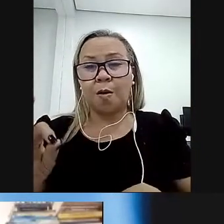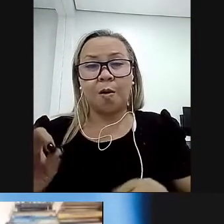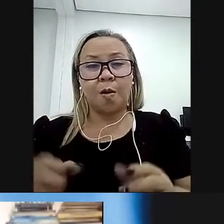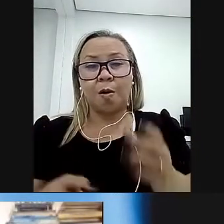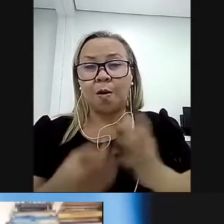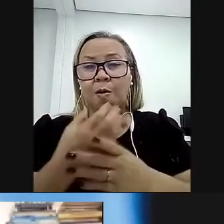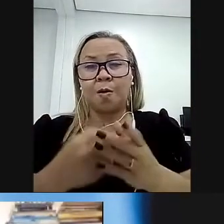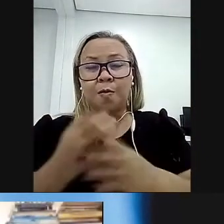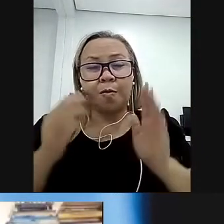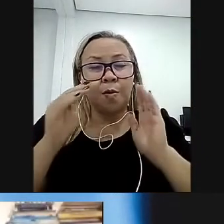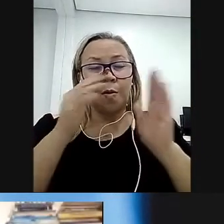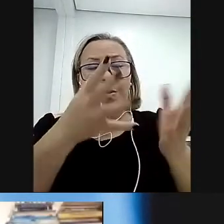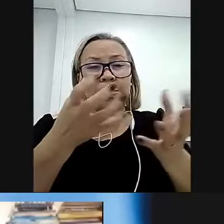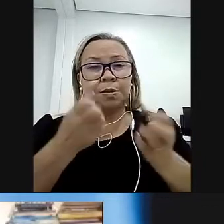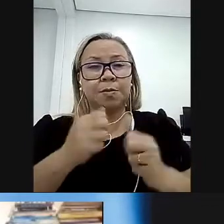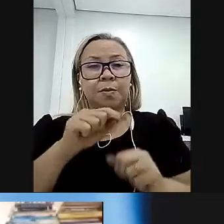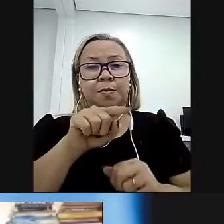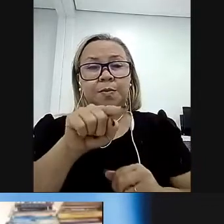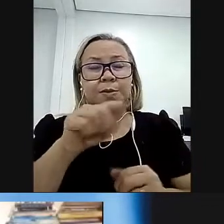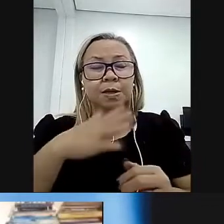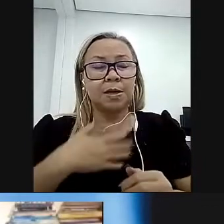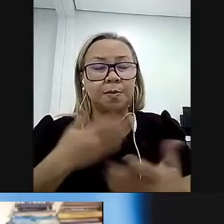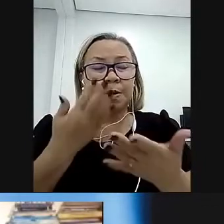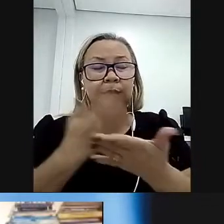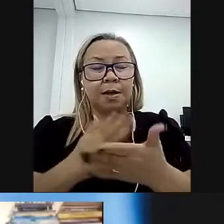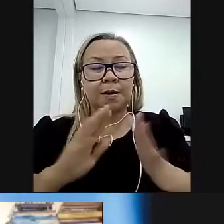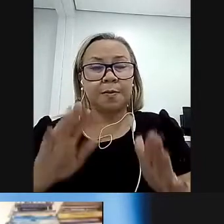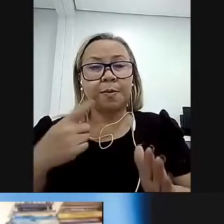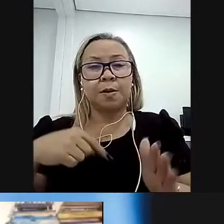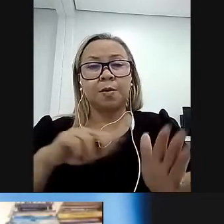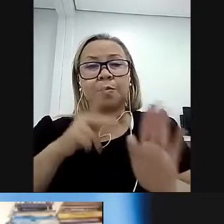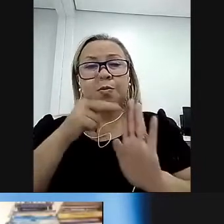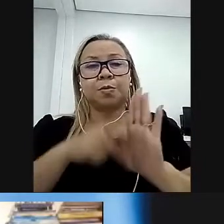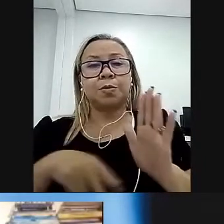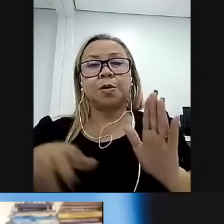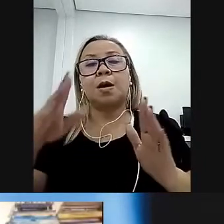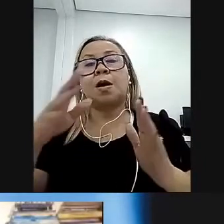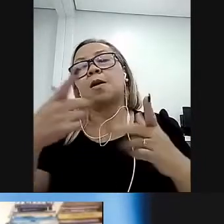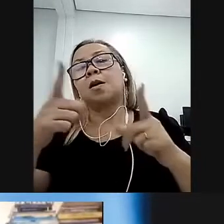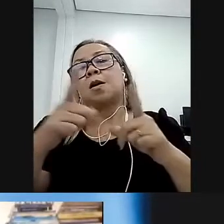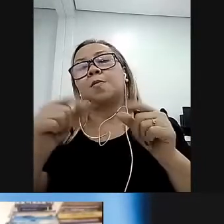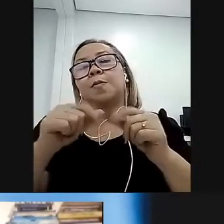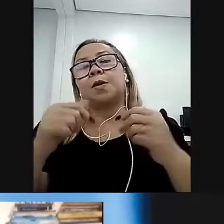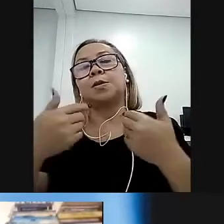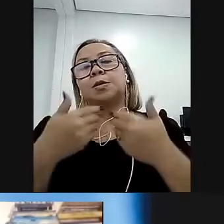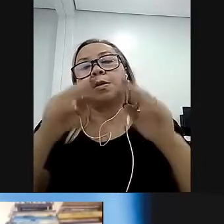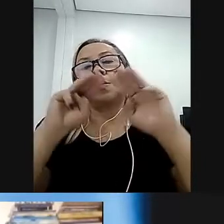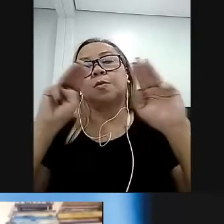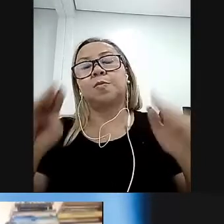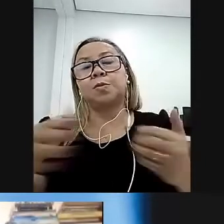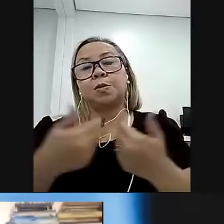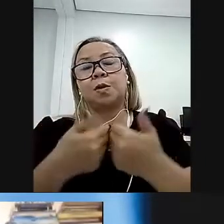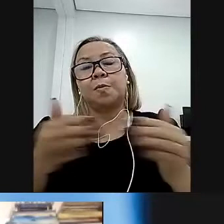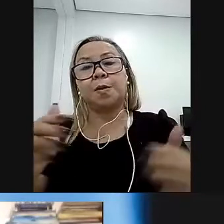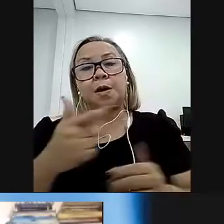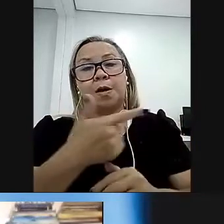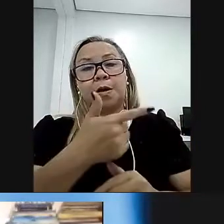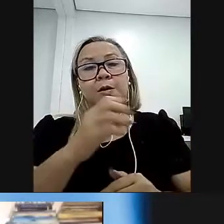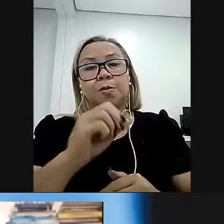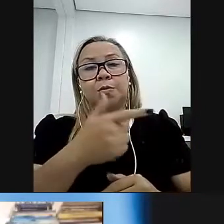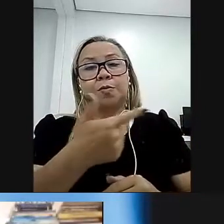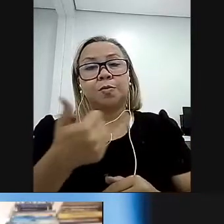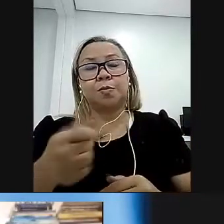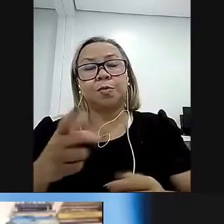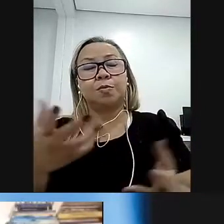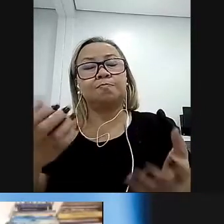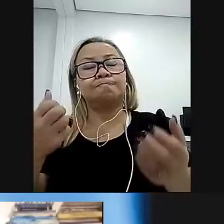receber você aqui, Wagner, para encerrar o nosso projeto Brasília Museu Aberto, da edição 2021. Espero contar com você, com toda a sua